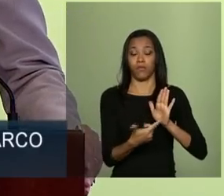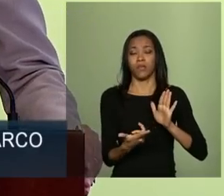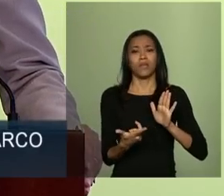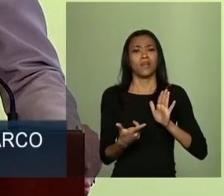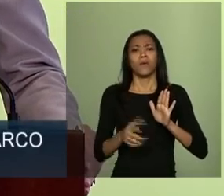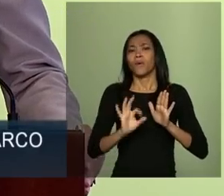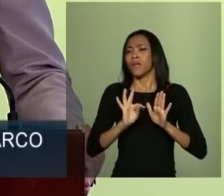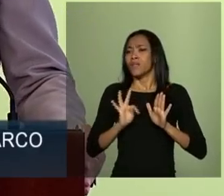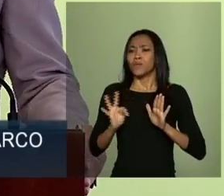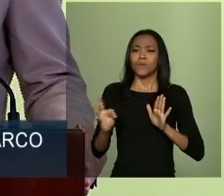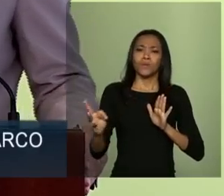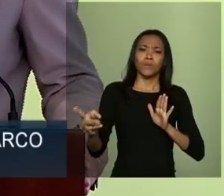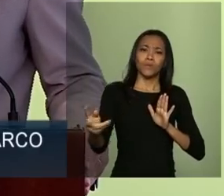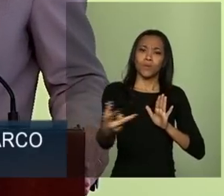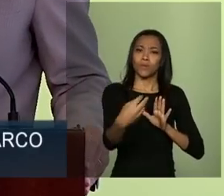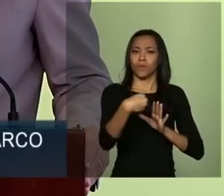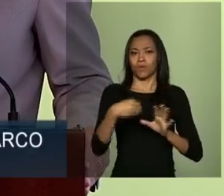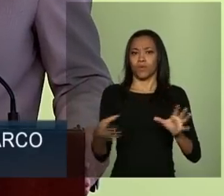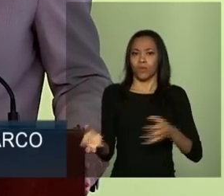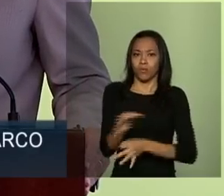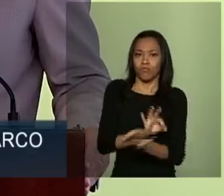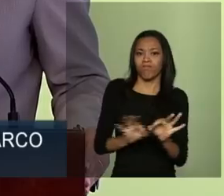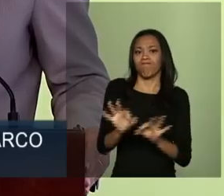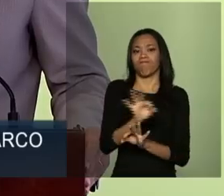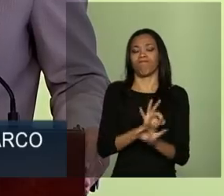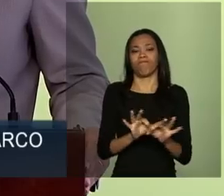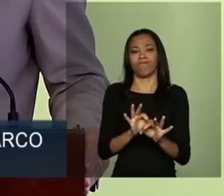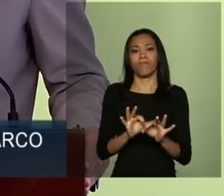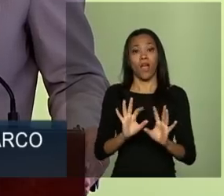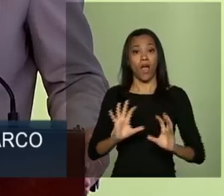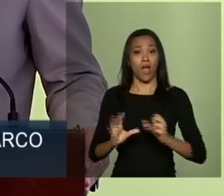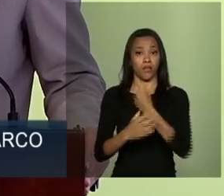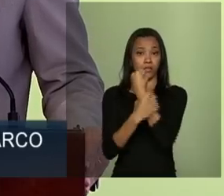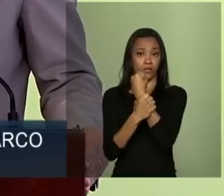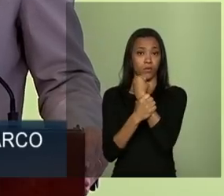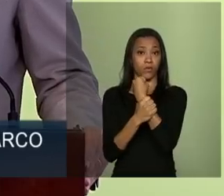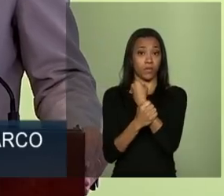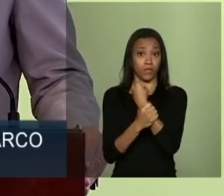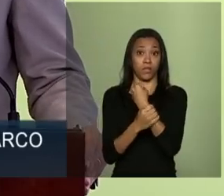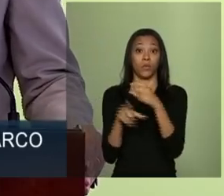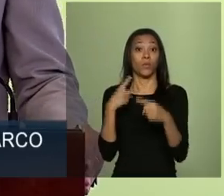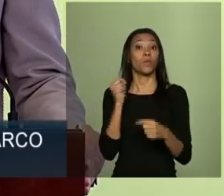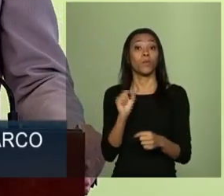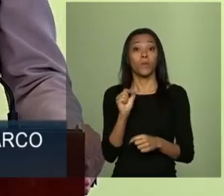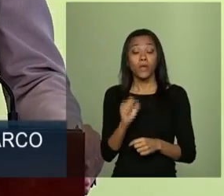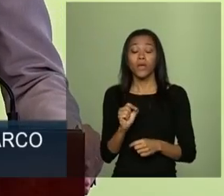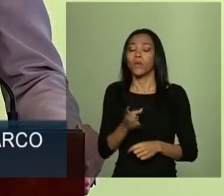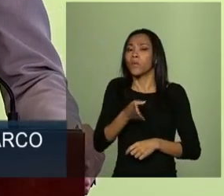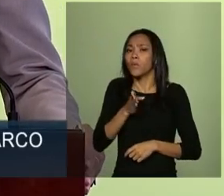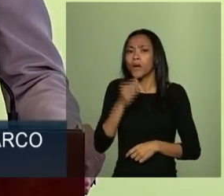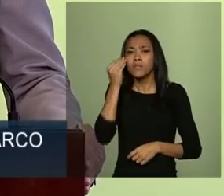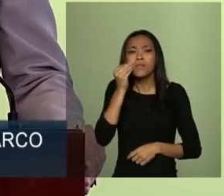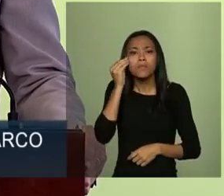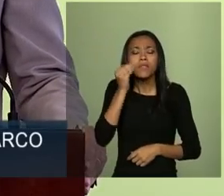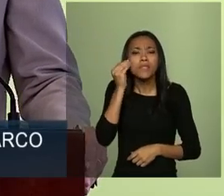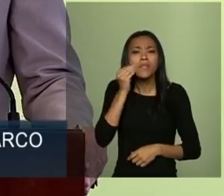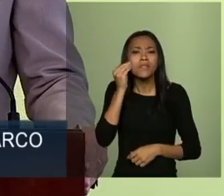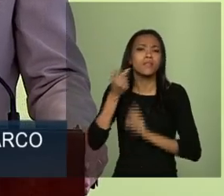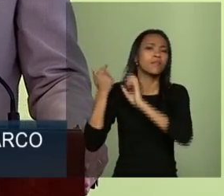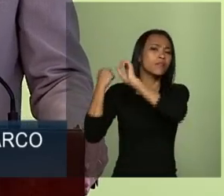reunindo todas essas disciplinas, garantindo a proteção do conhecimento tradicional,